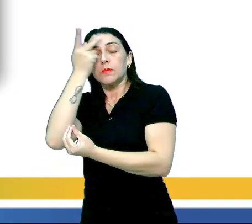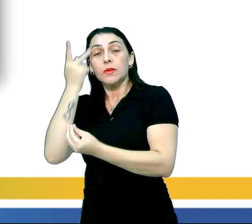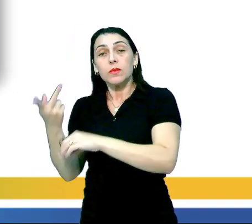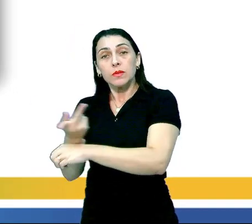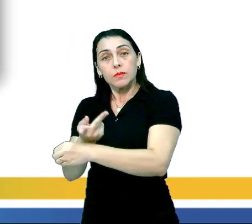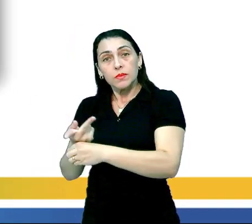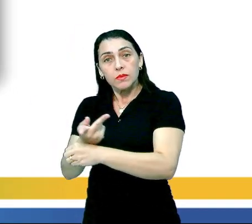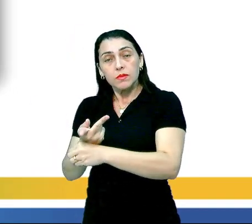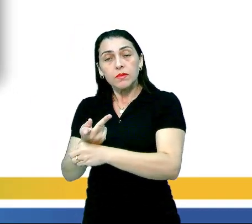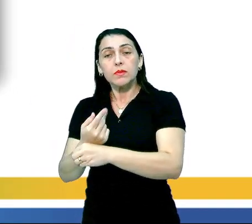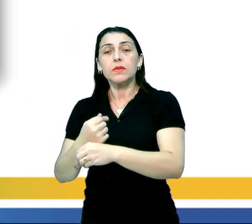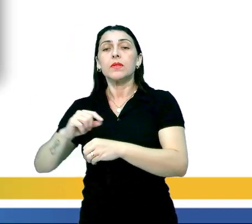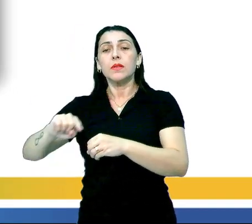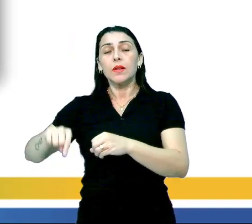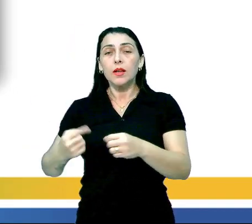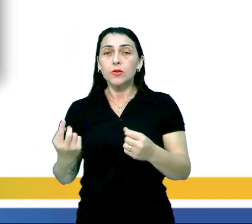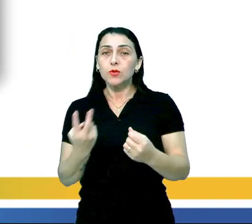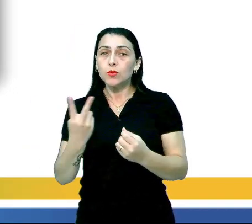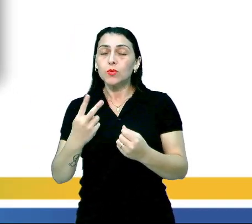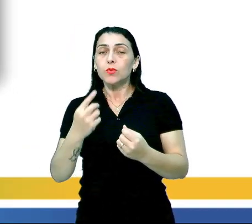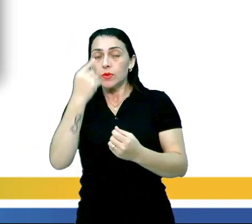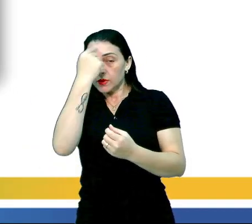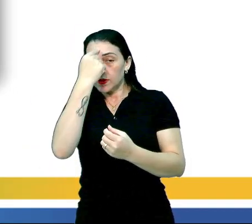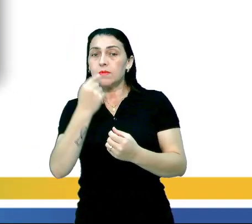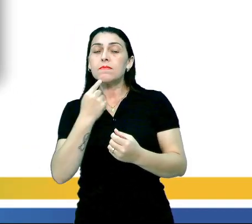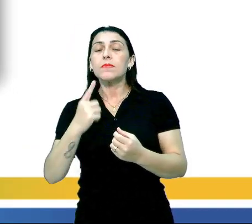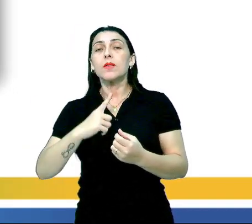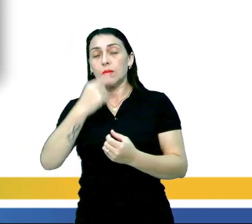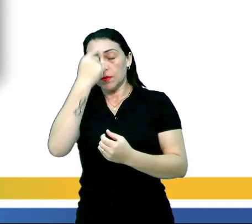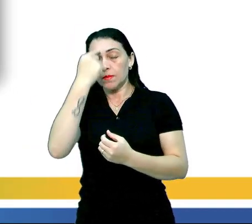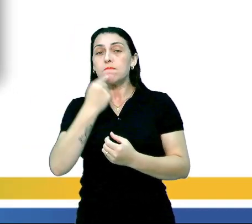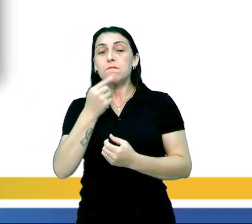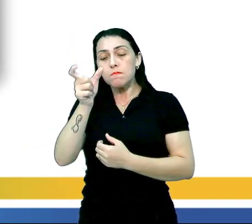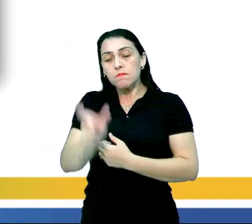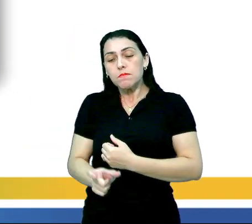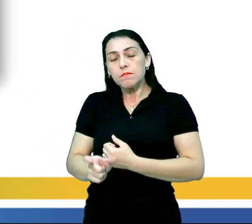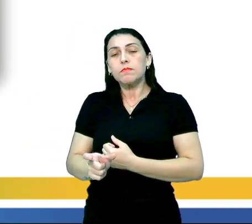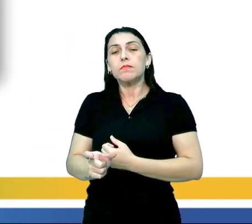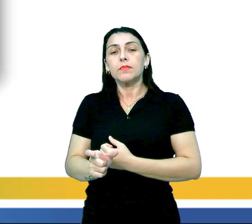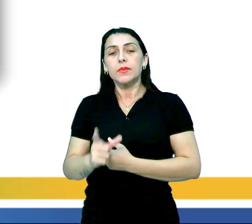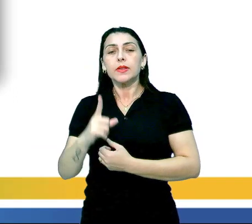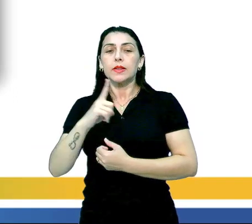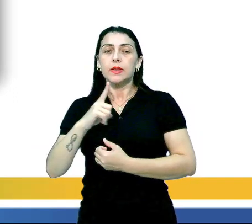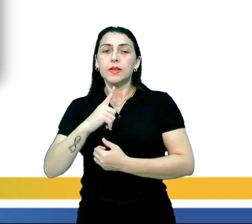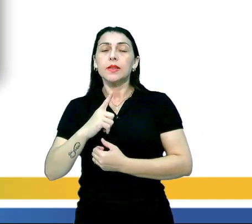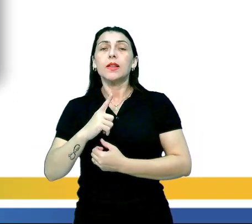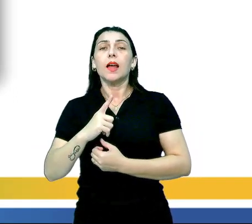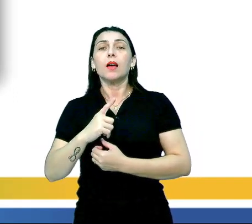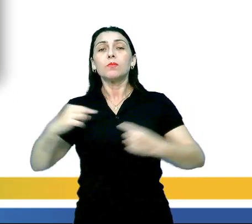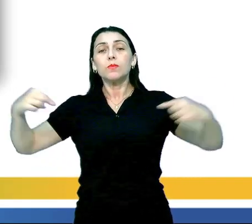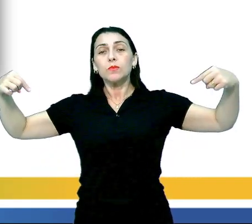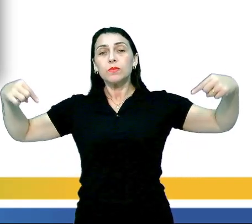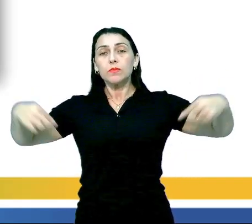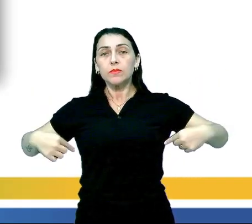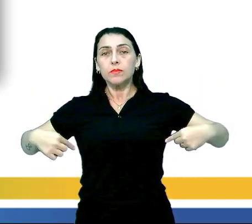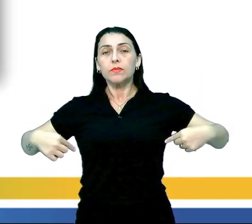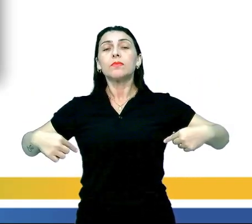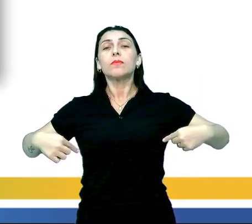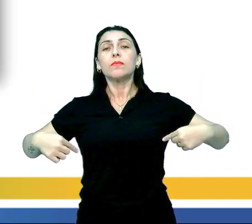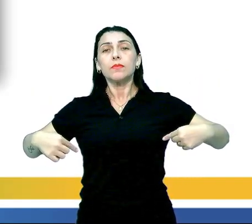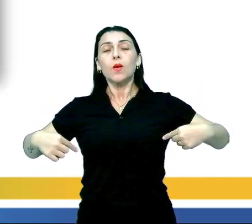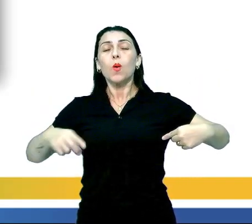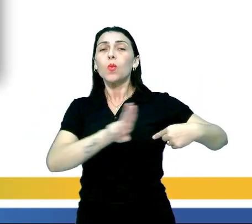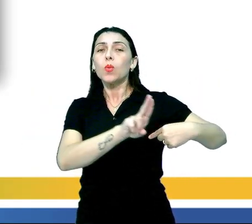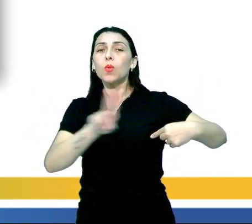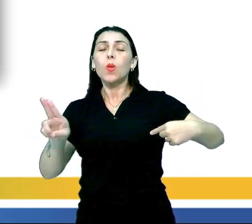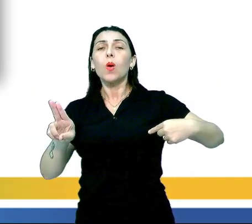Logo abaixo a essas duas imagens, nós temos a figura de uma pessoa e nós temos empregado